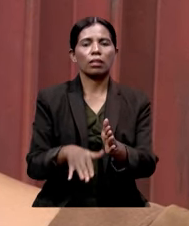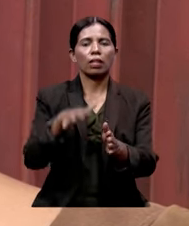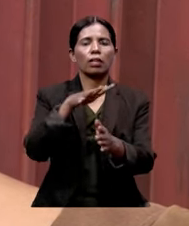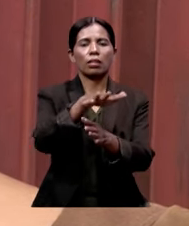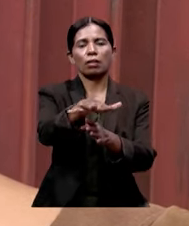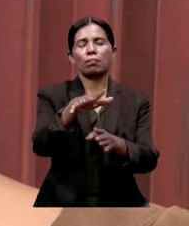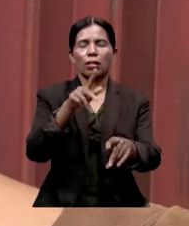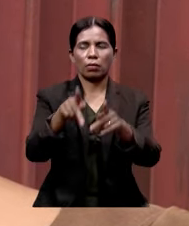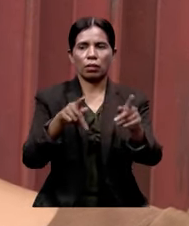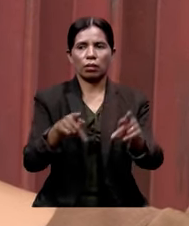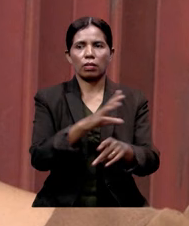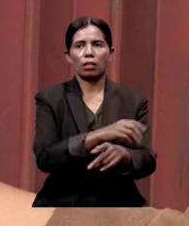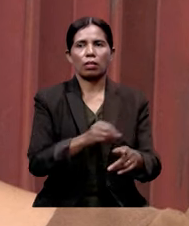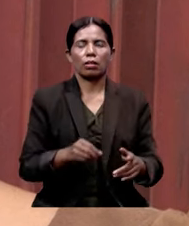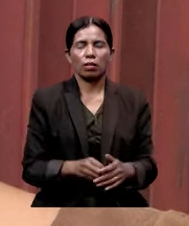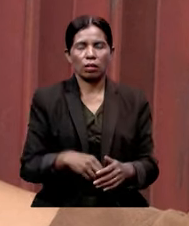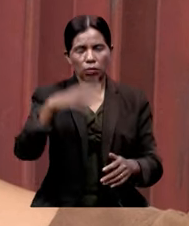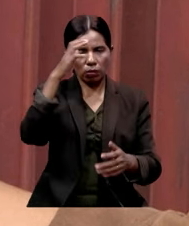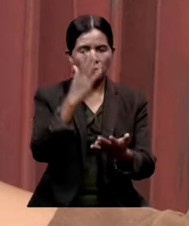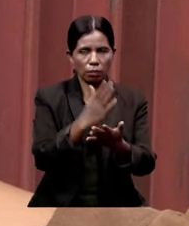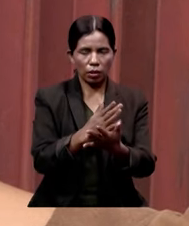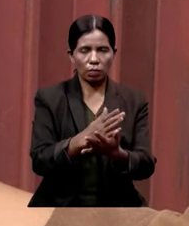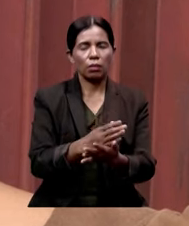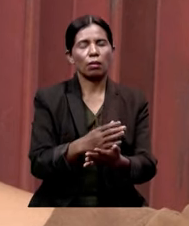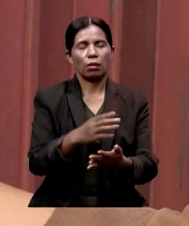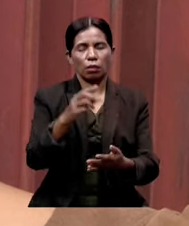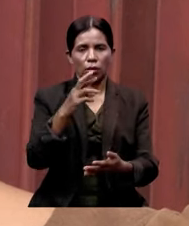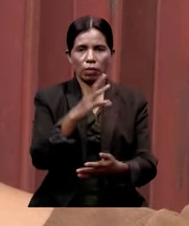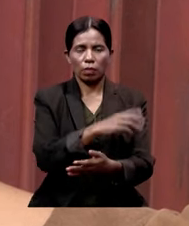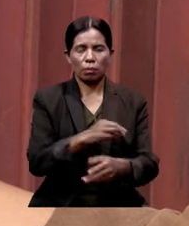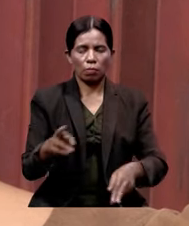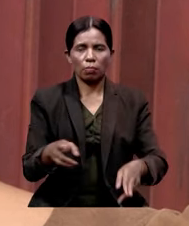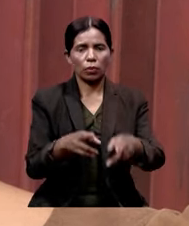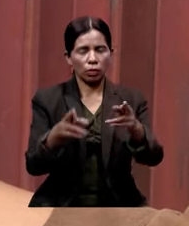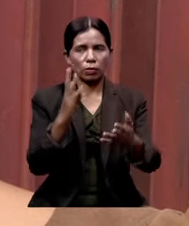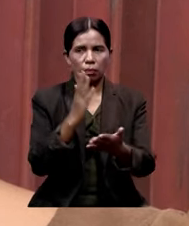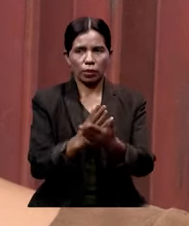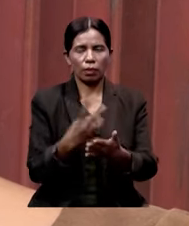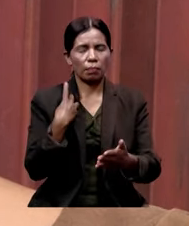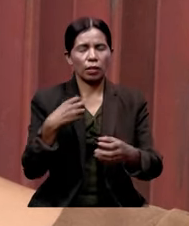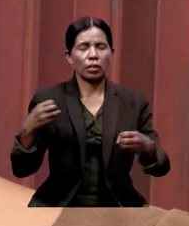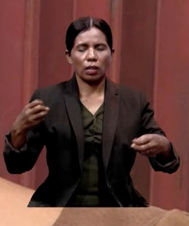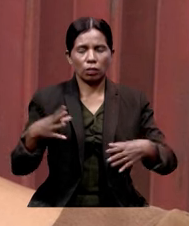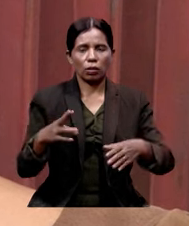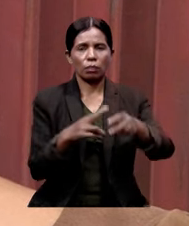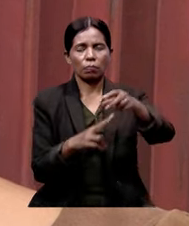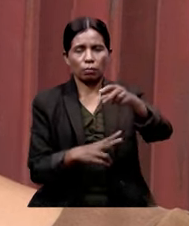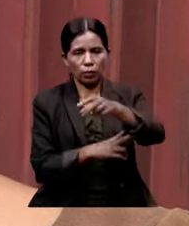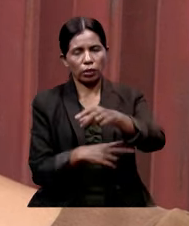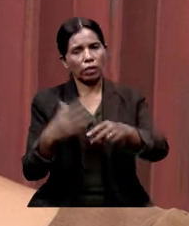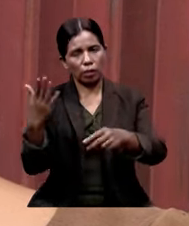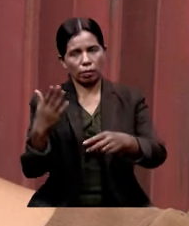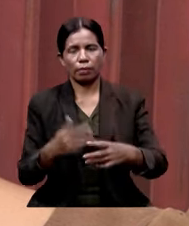udane parate mak motam tung itu ang tam ami tak tetes pon tidane